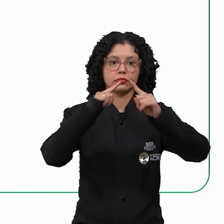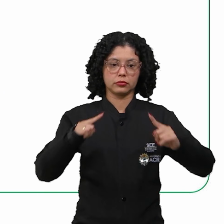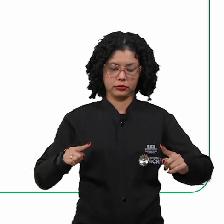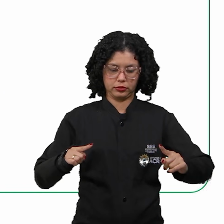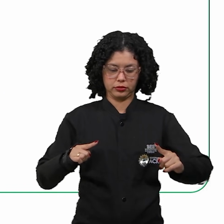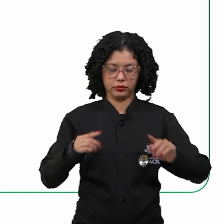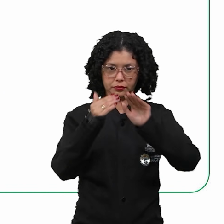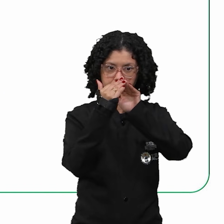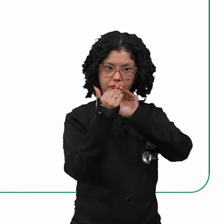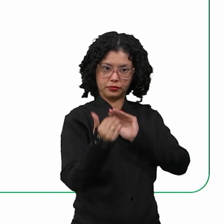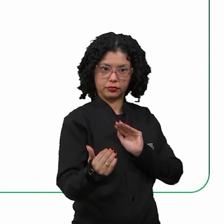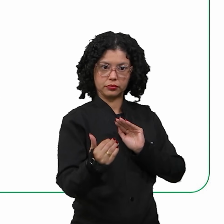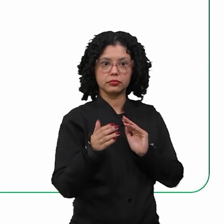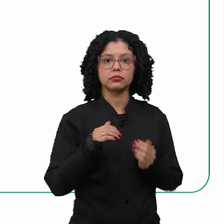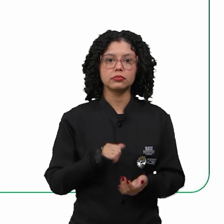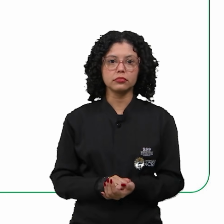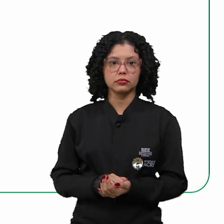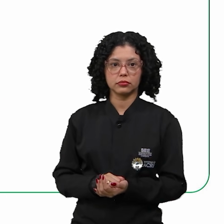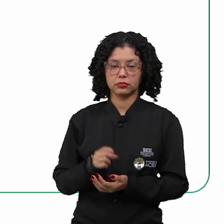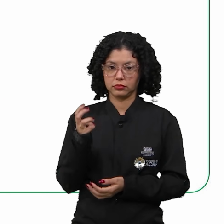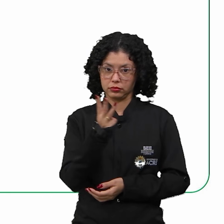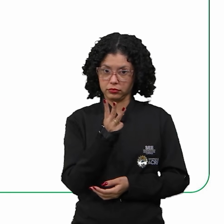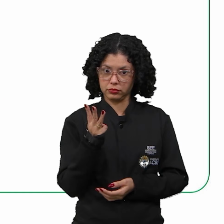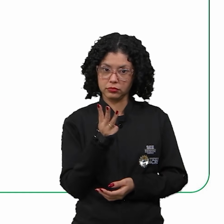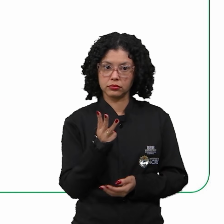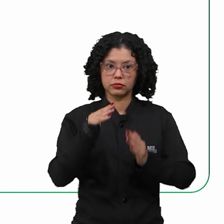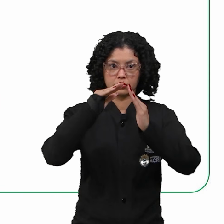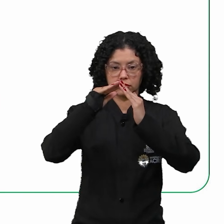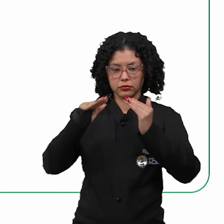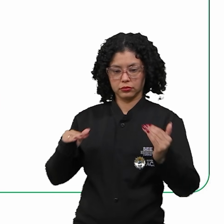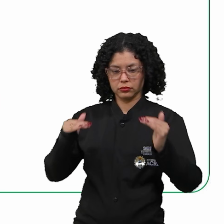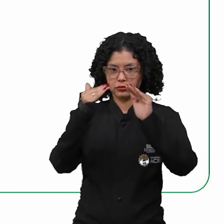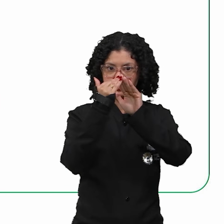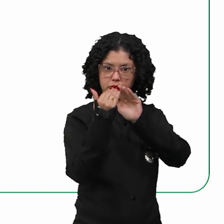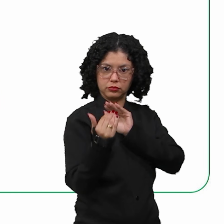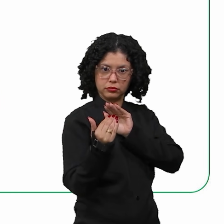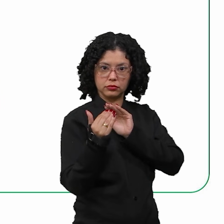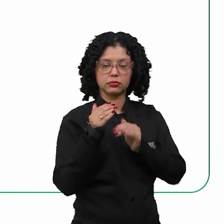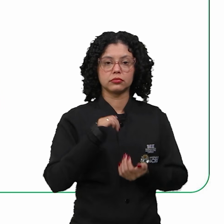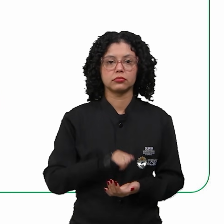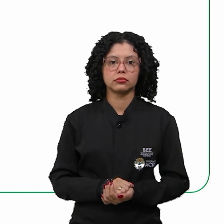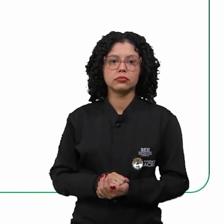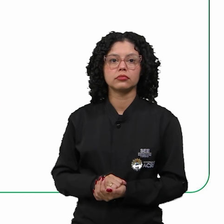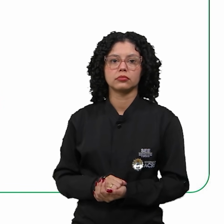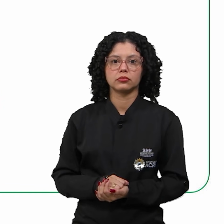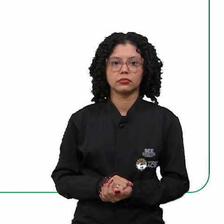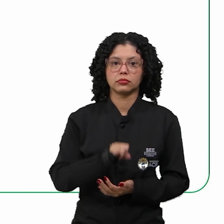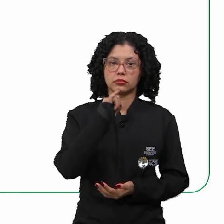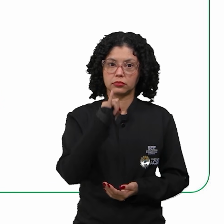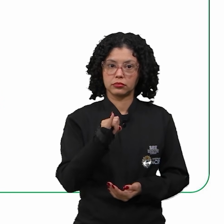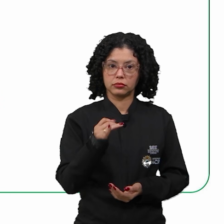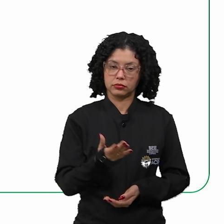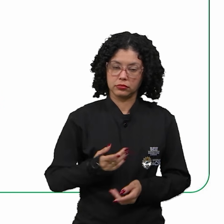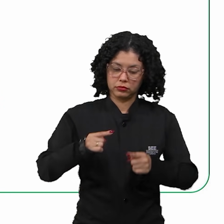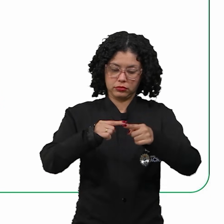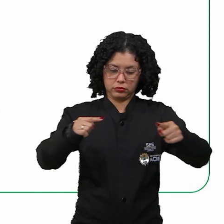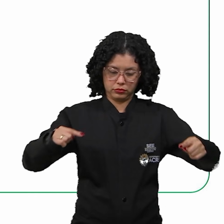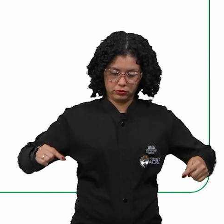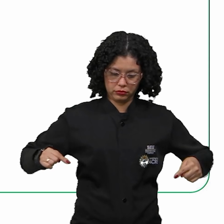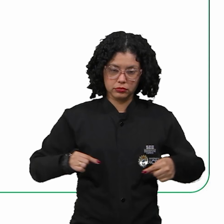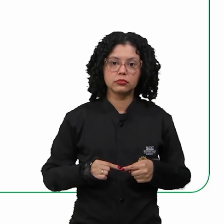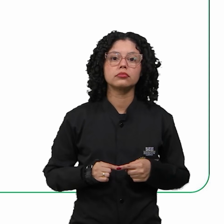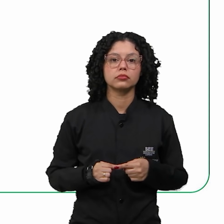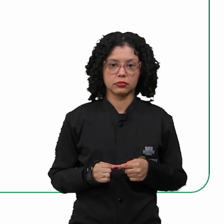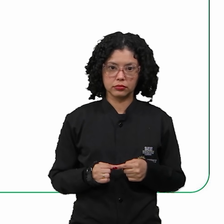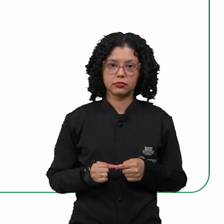base, ele vai ter 3 faces laterais triangulares. Se é uma pirâmide de